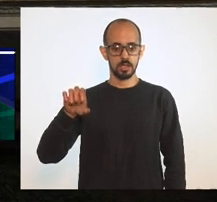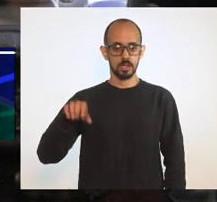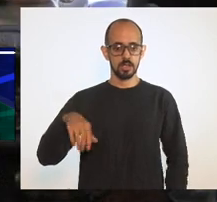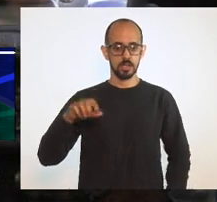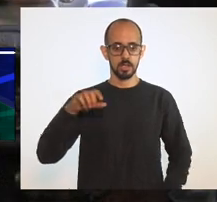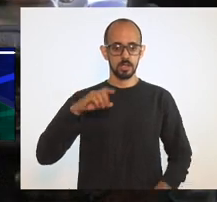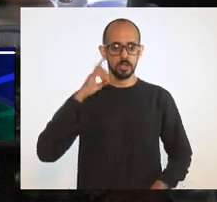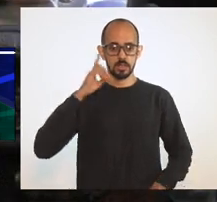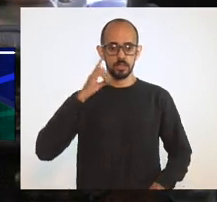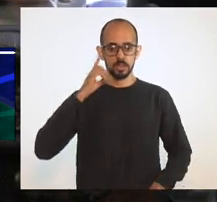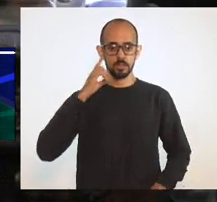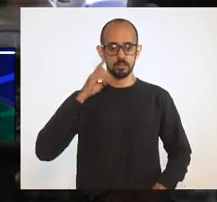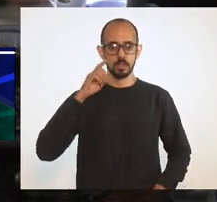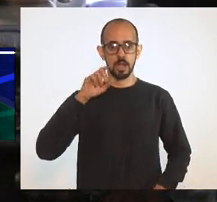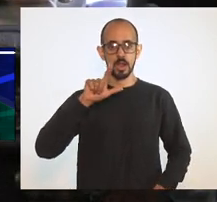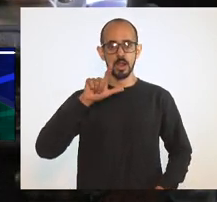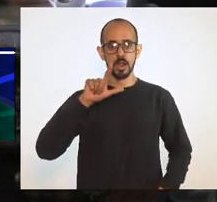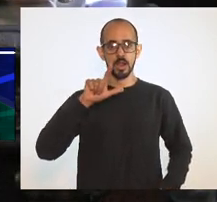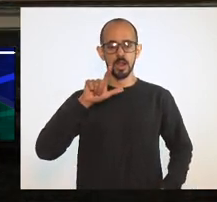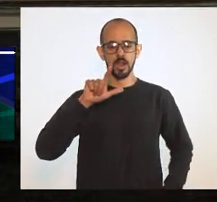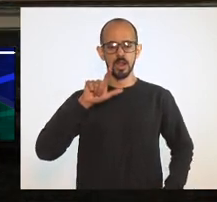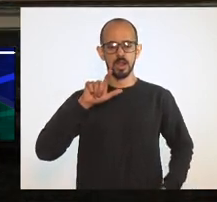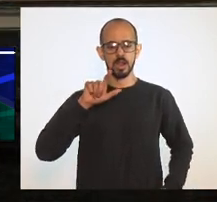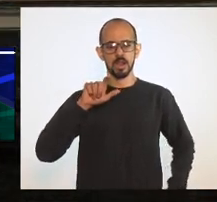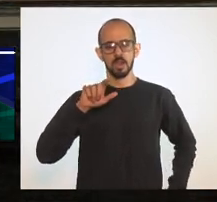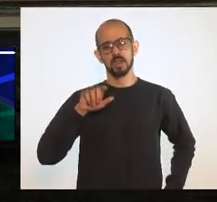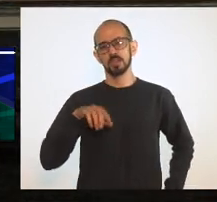Deputado Eliomar Coelho.